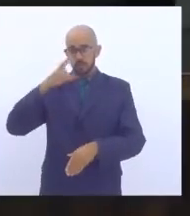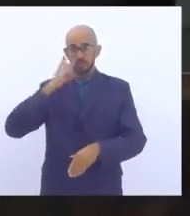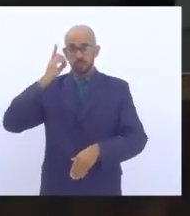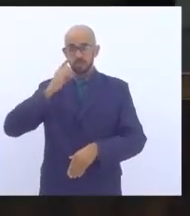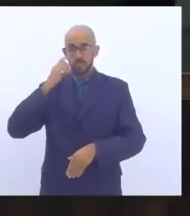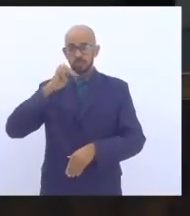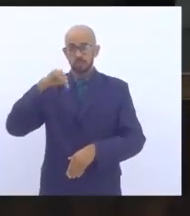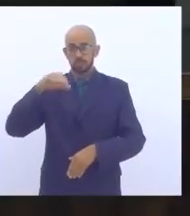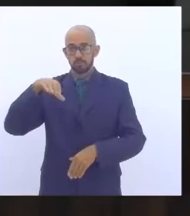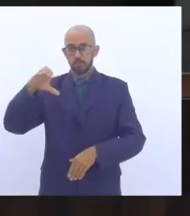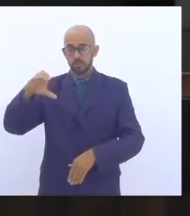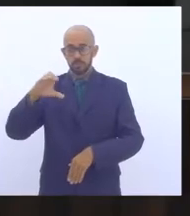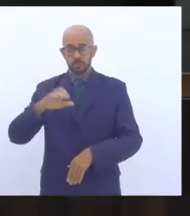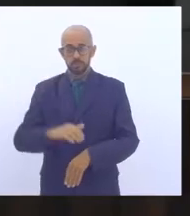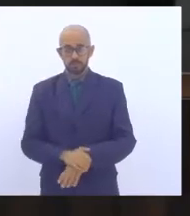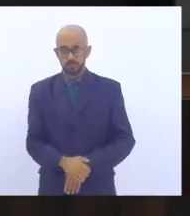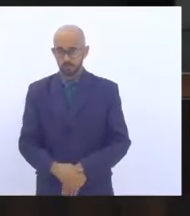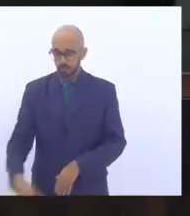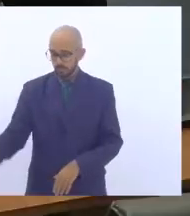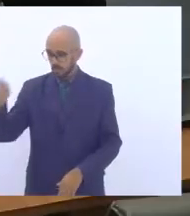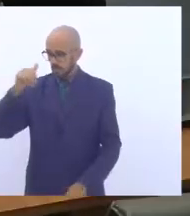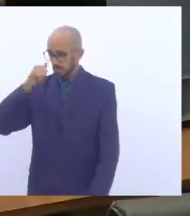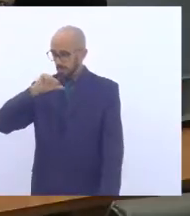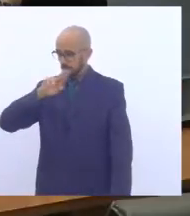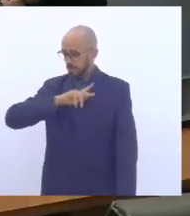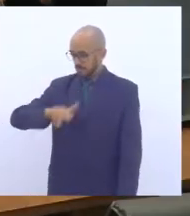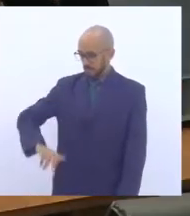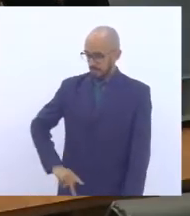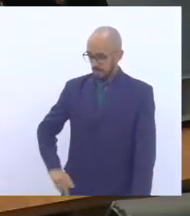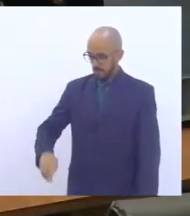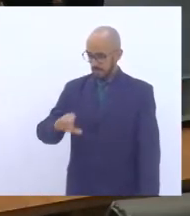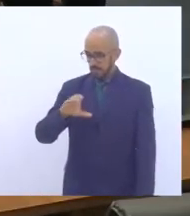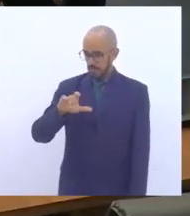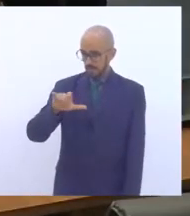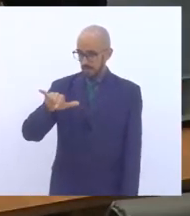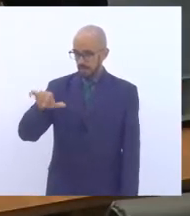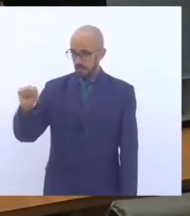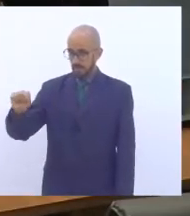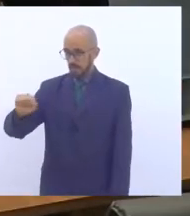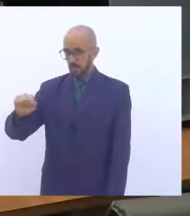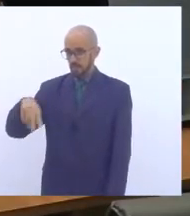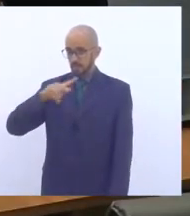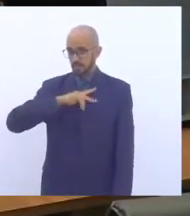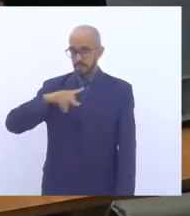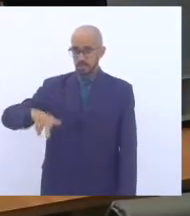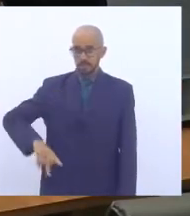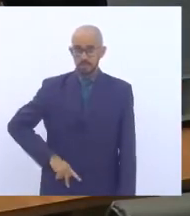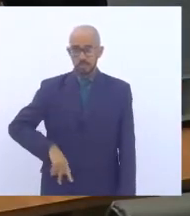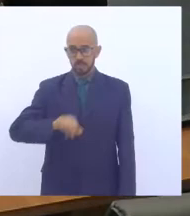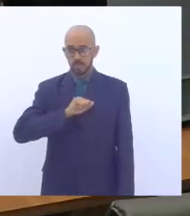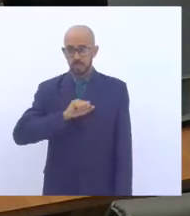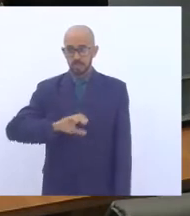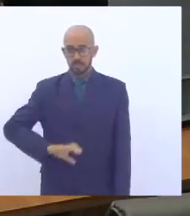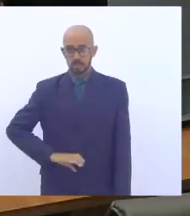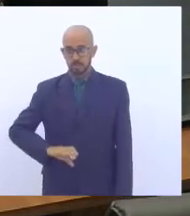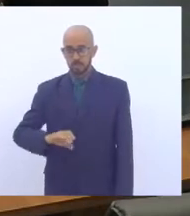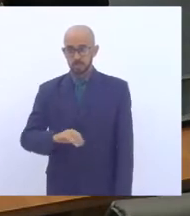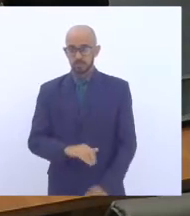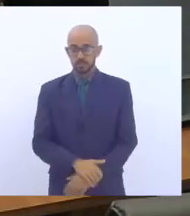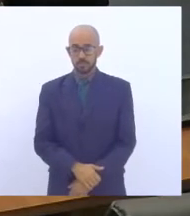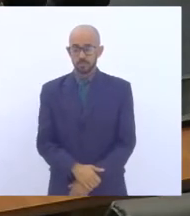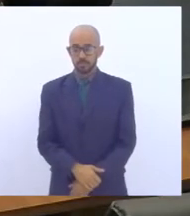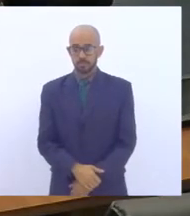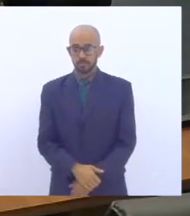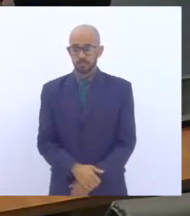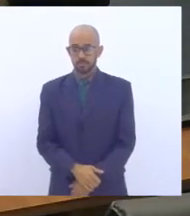Carlos minc presidenta Célia Jordão Presidente André Ceciliano